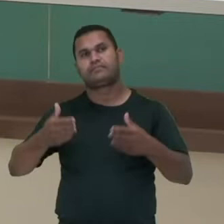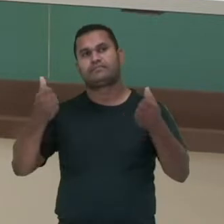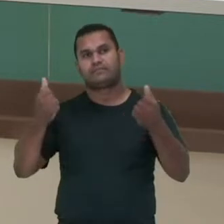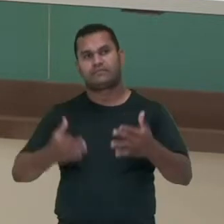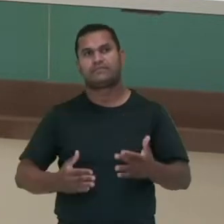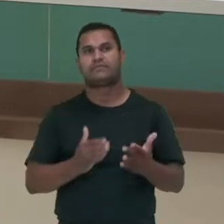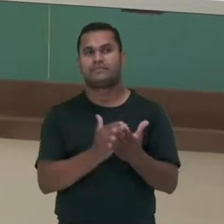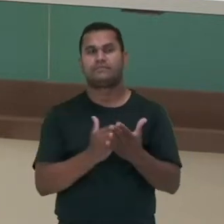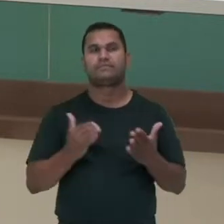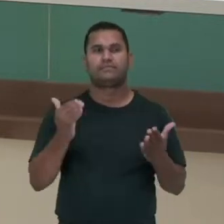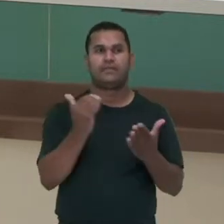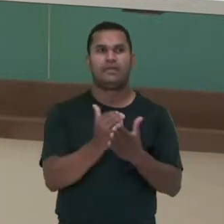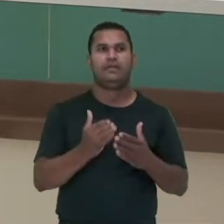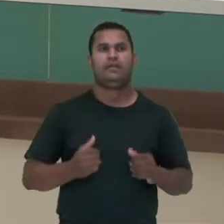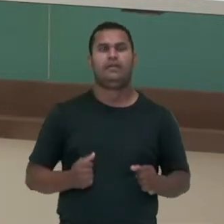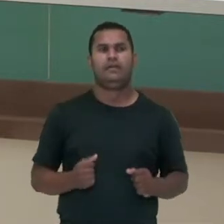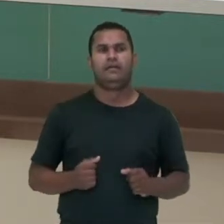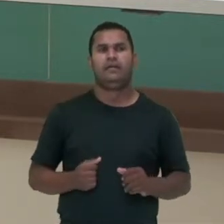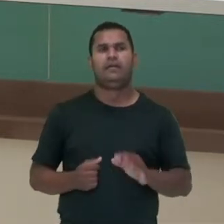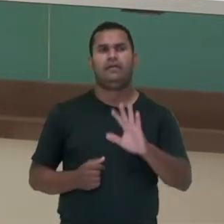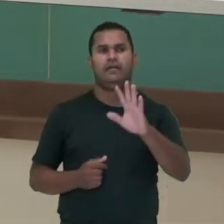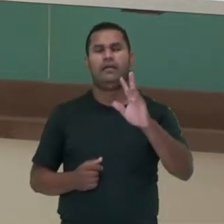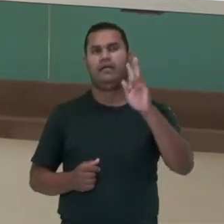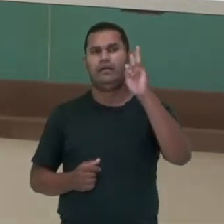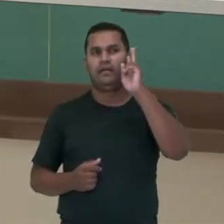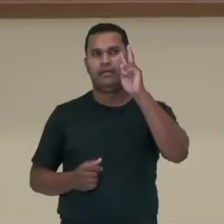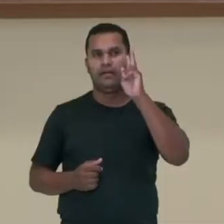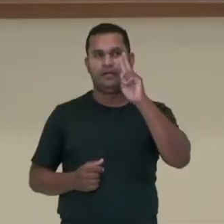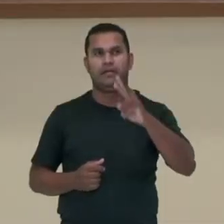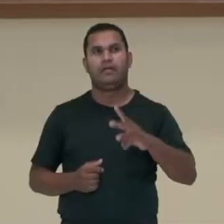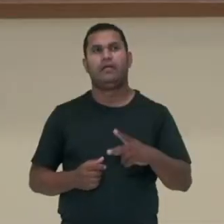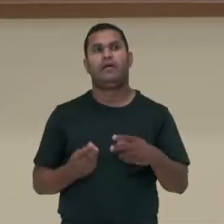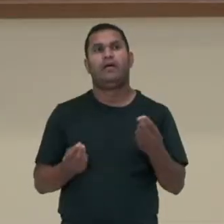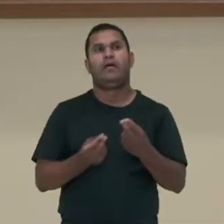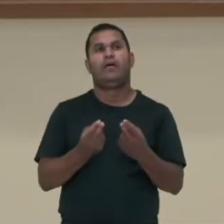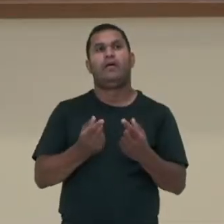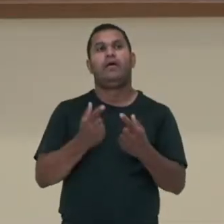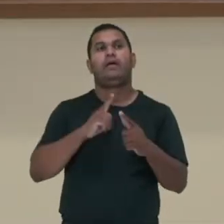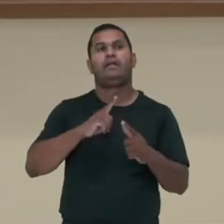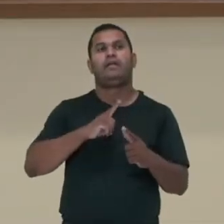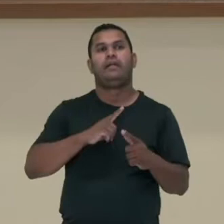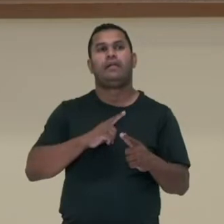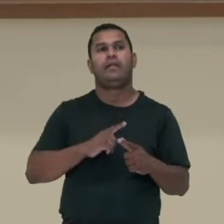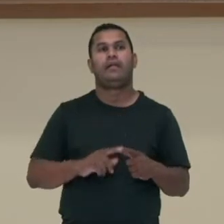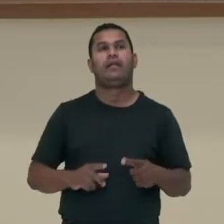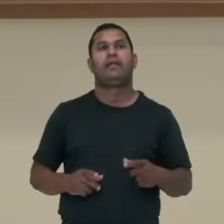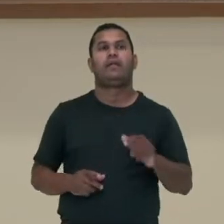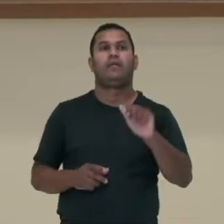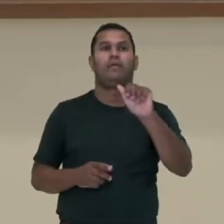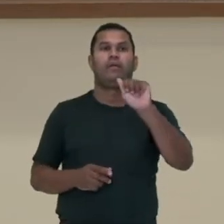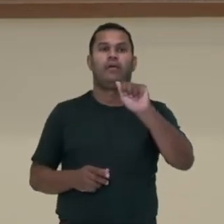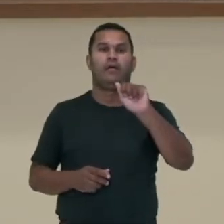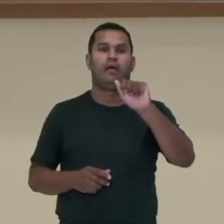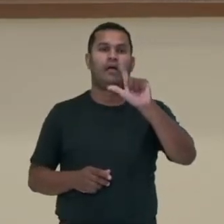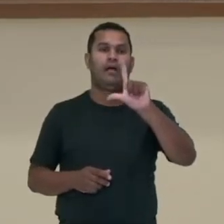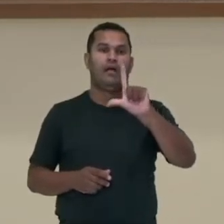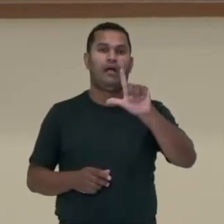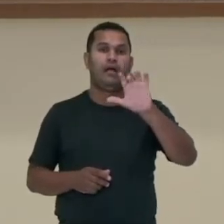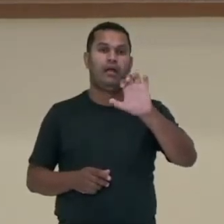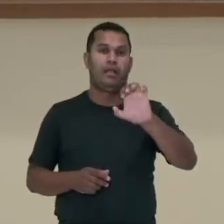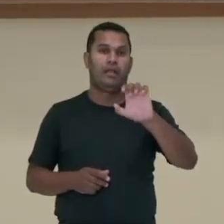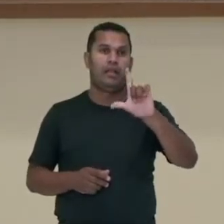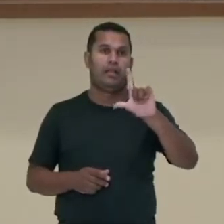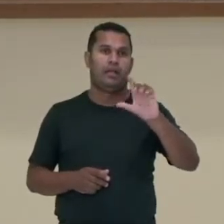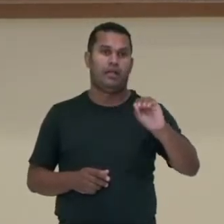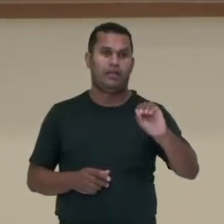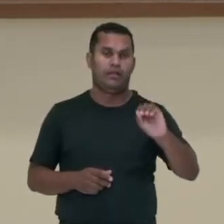aqui. Mas existe, assim, um termo que a gente chama de alelo e ele está relacionado ao gene, tá? Então